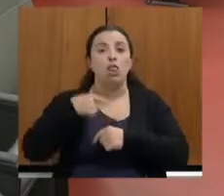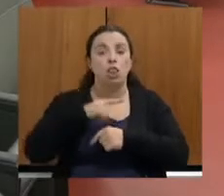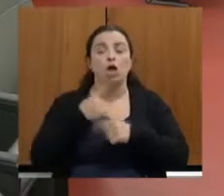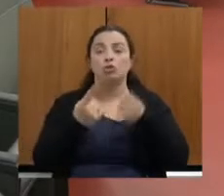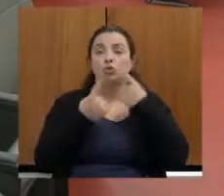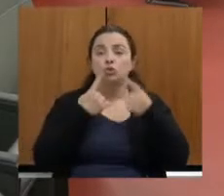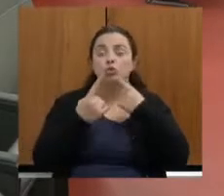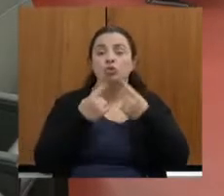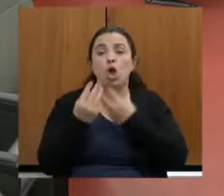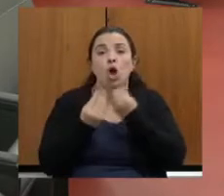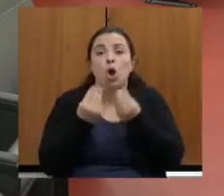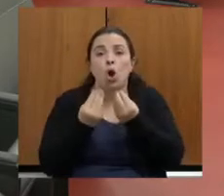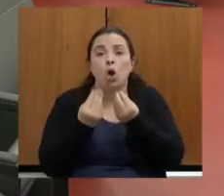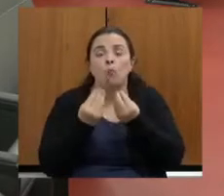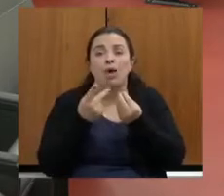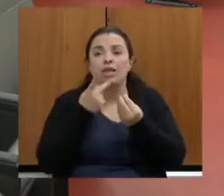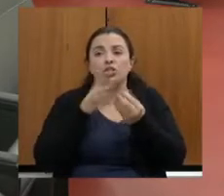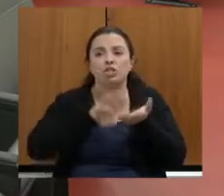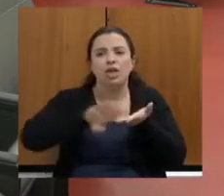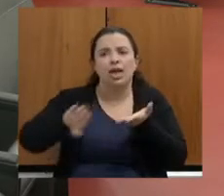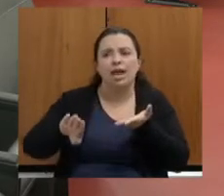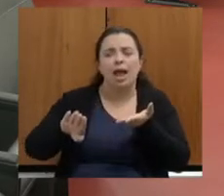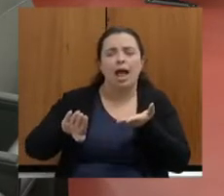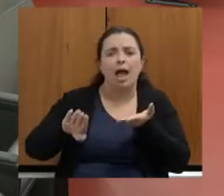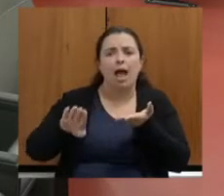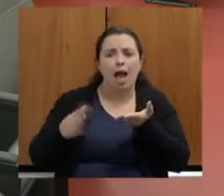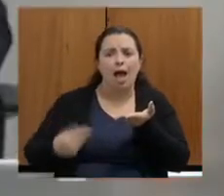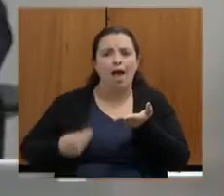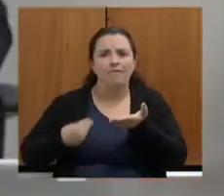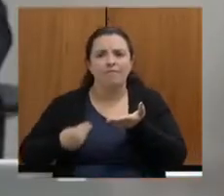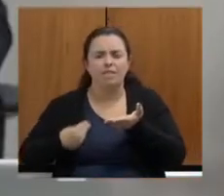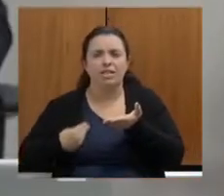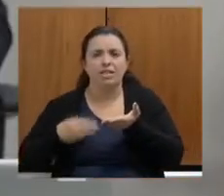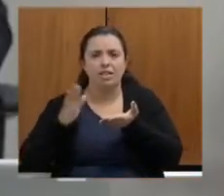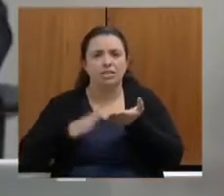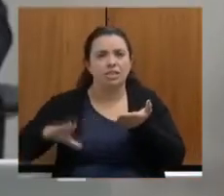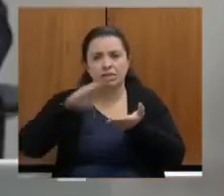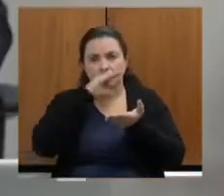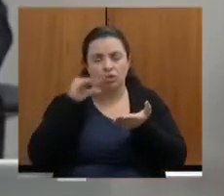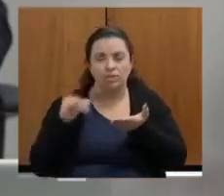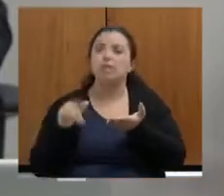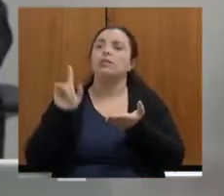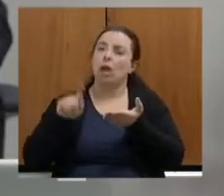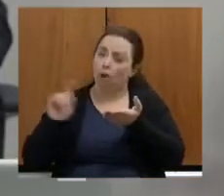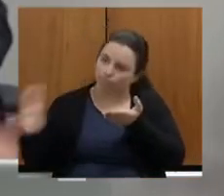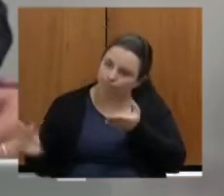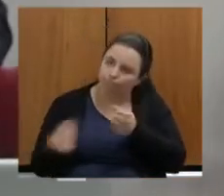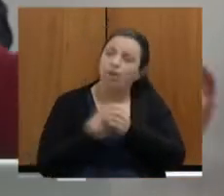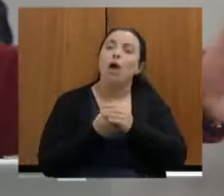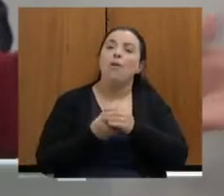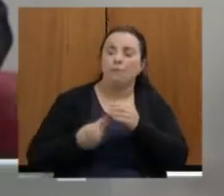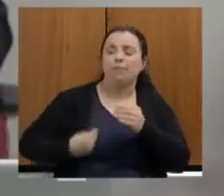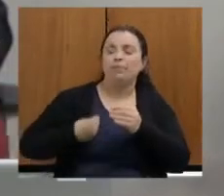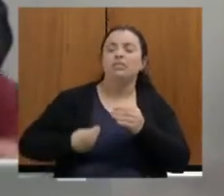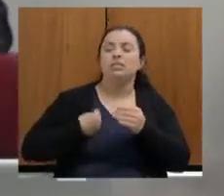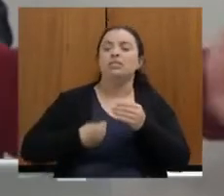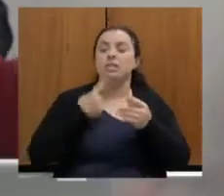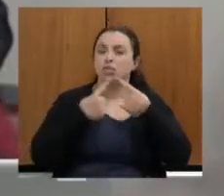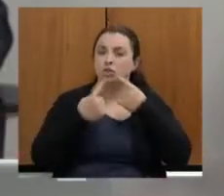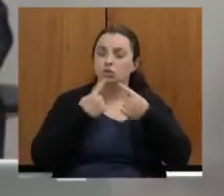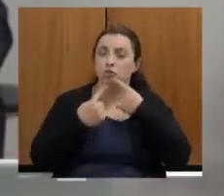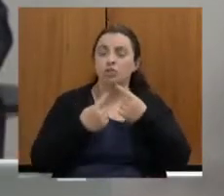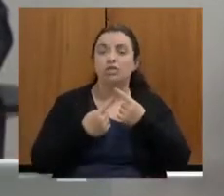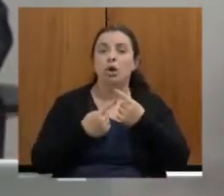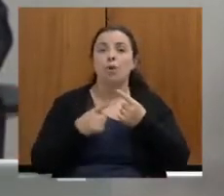é impactado nos territórios impactados pela mineração Então nós vamos puxar essa essa discussão para gerar